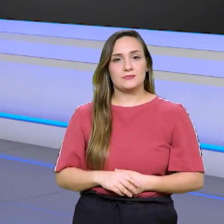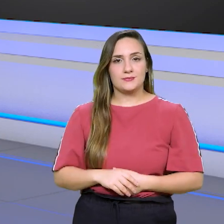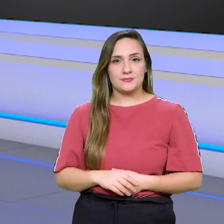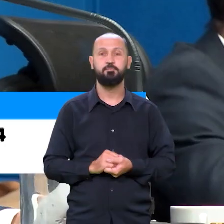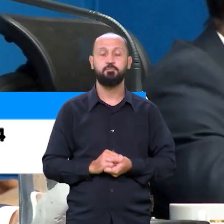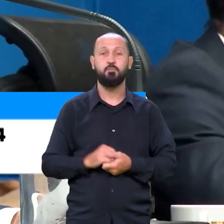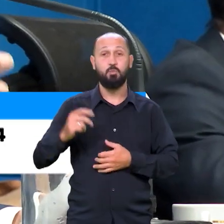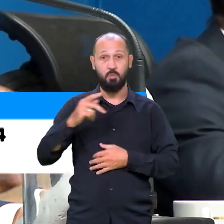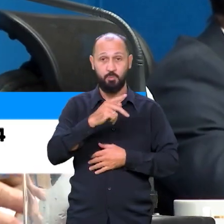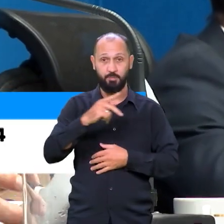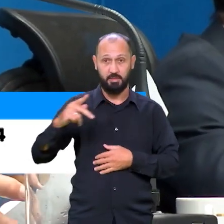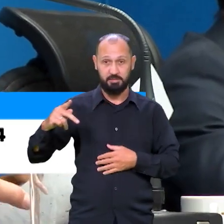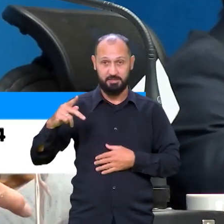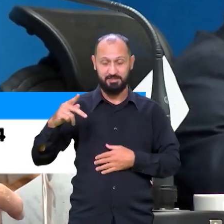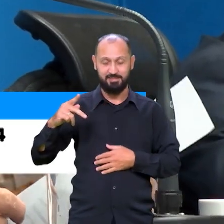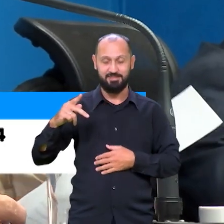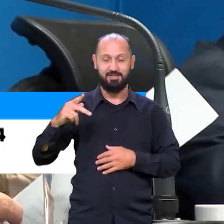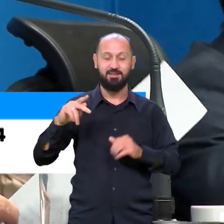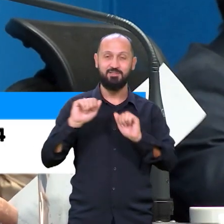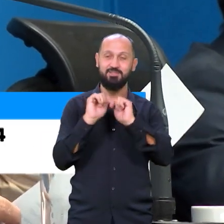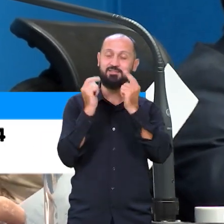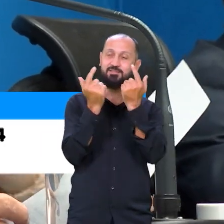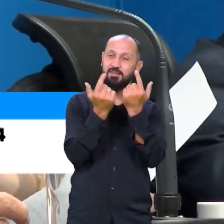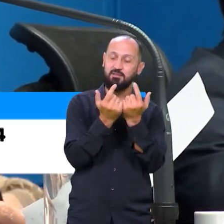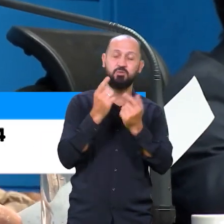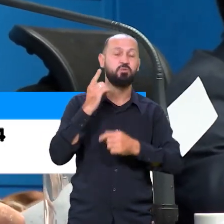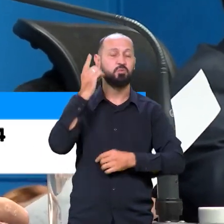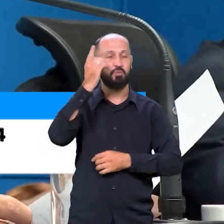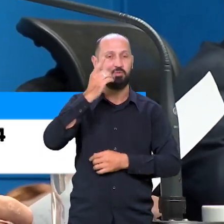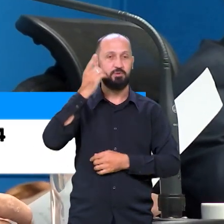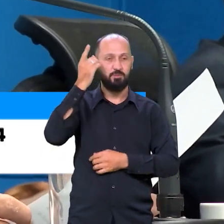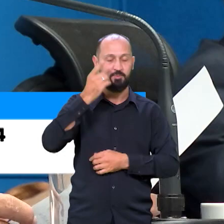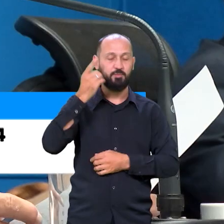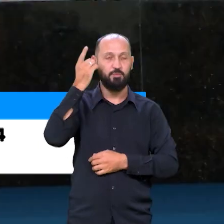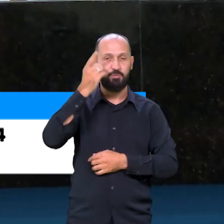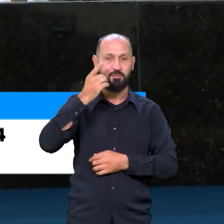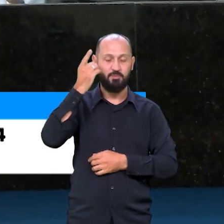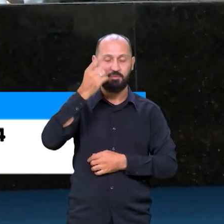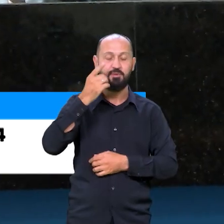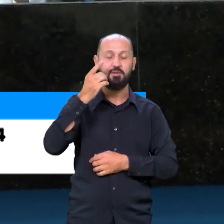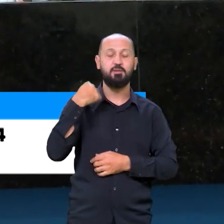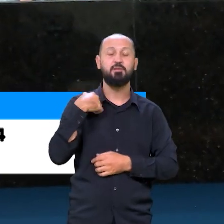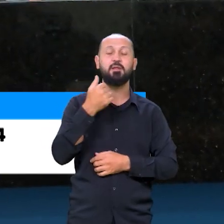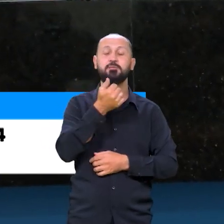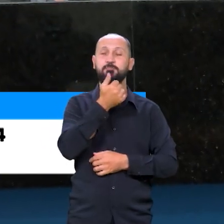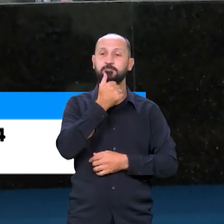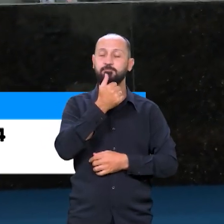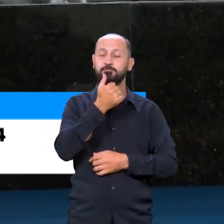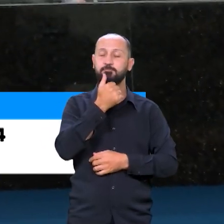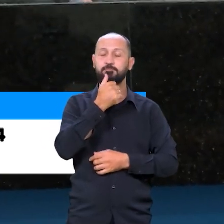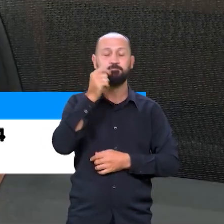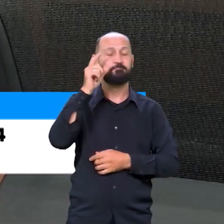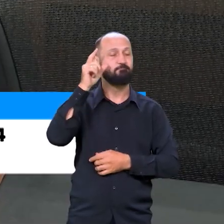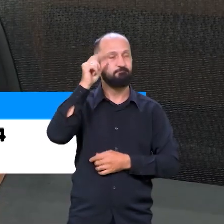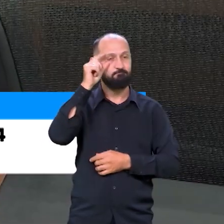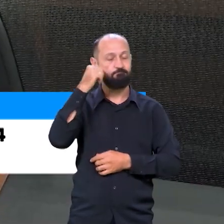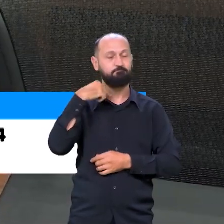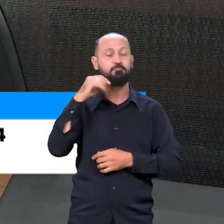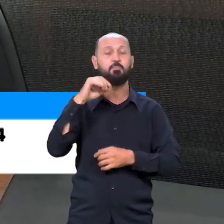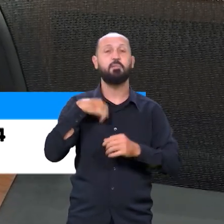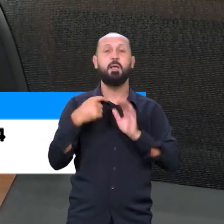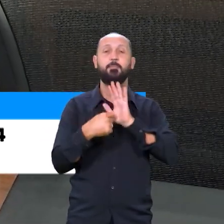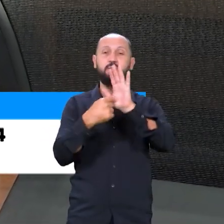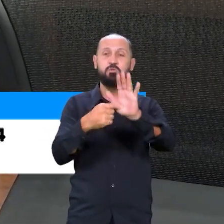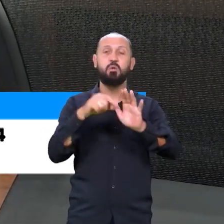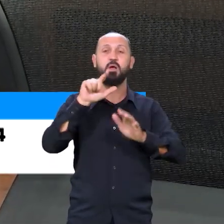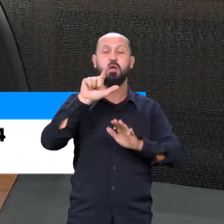PP. O presidente da Alemes, deputado Gerson Claro, apresentou o calendário da LDO, Lei de